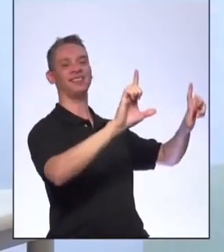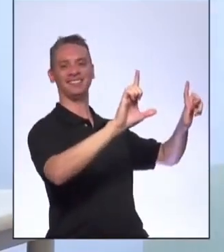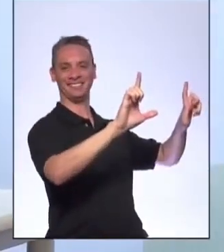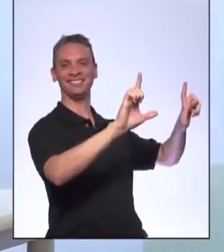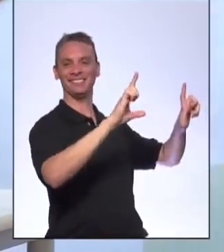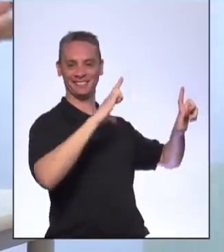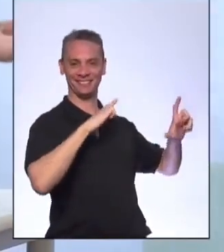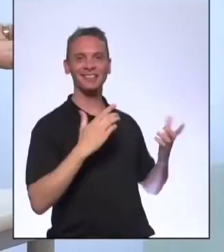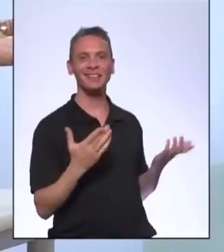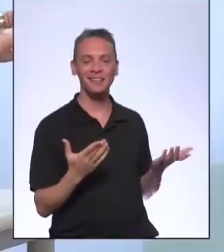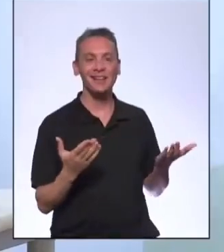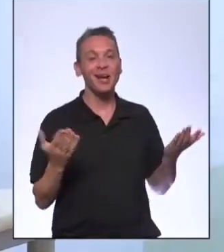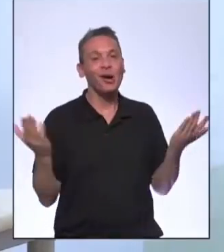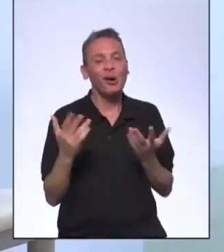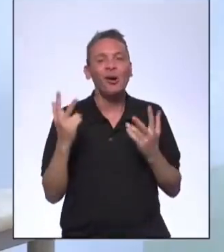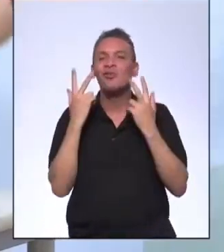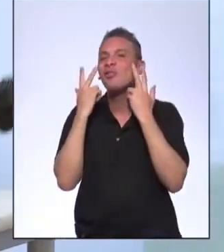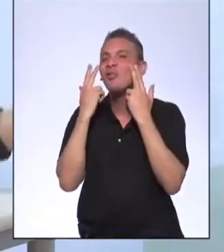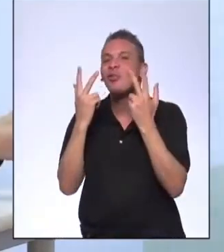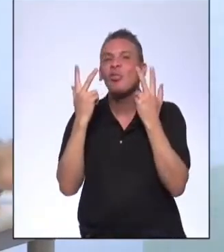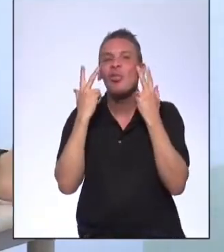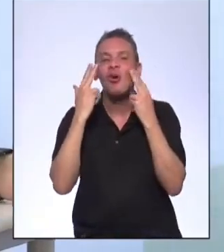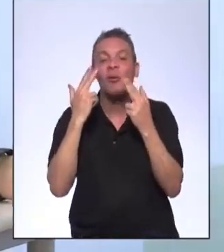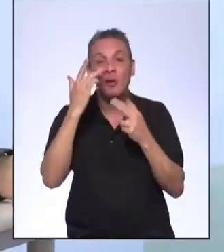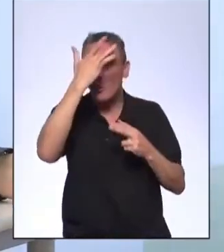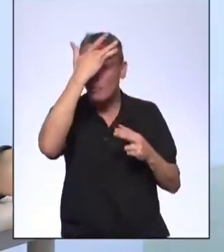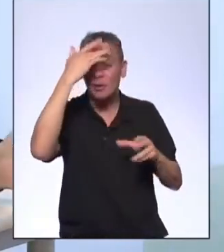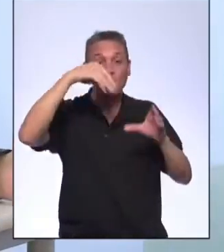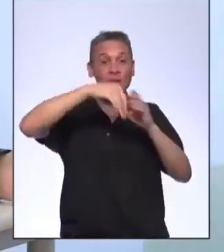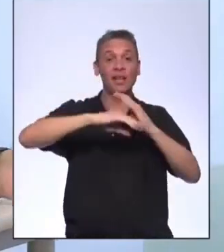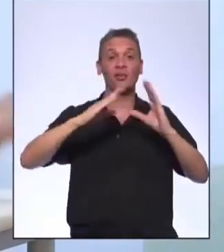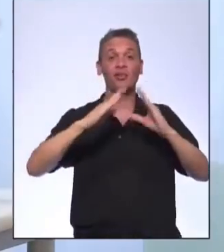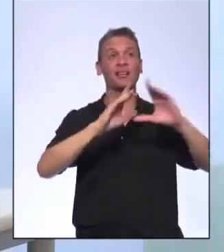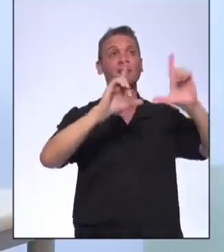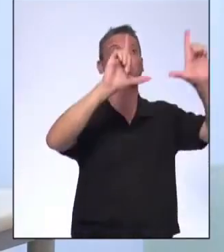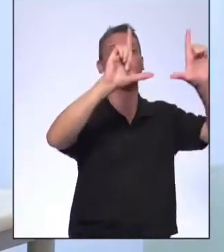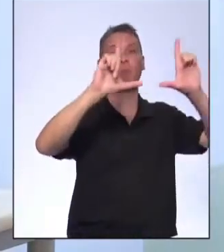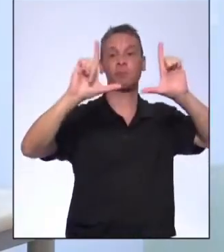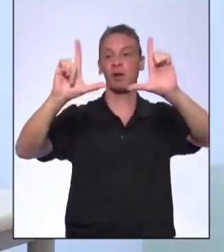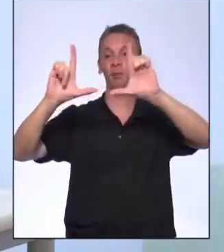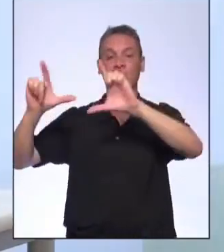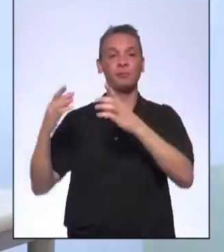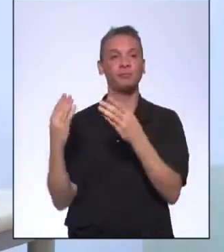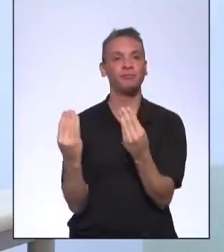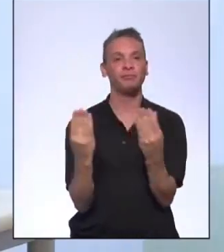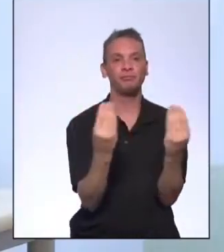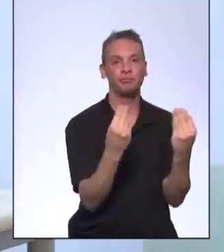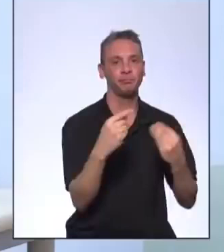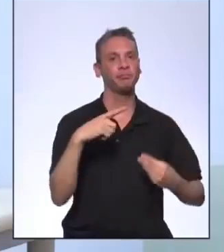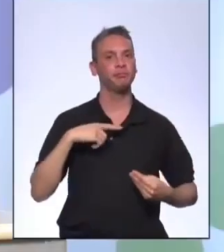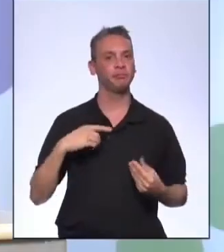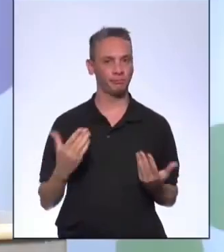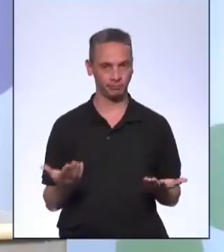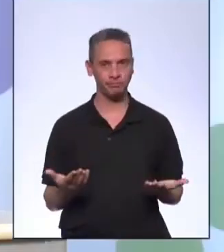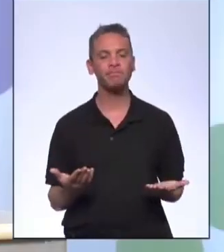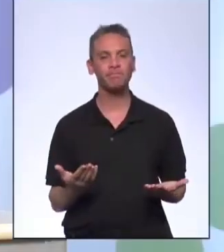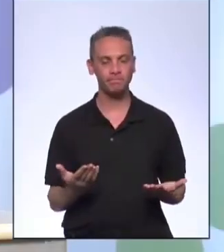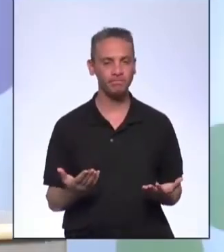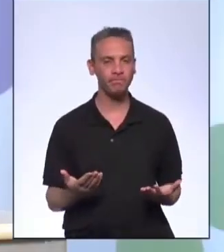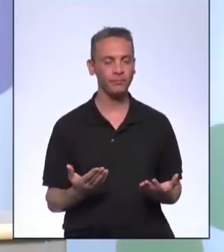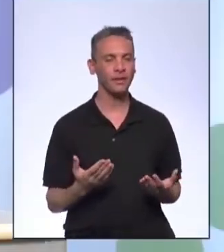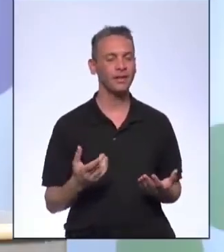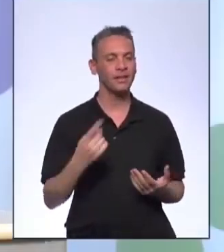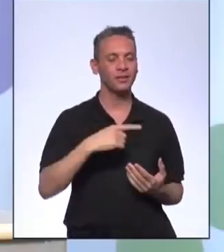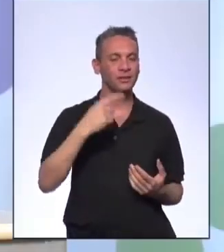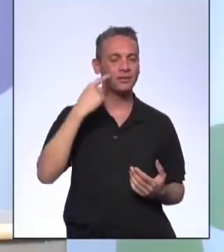Né? Hoje é muito comum, tem gente que tem 30 TVs em casa. Mas antes também não era dessa maneira. Sim, e aí nós entramos